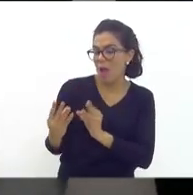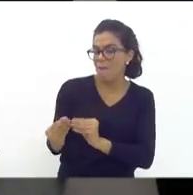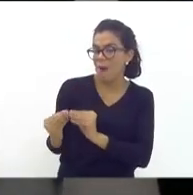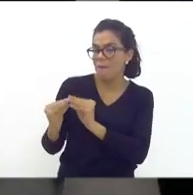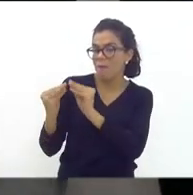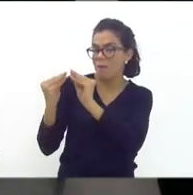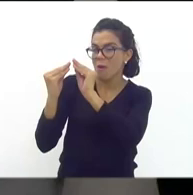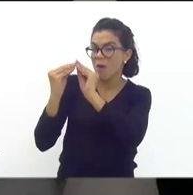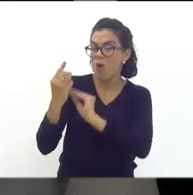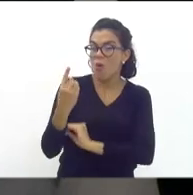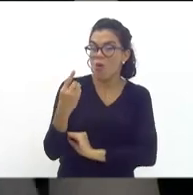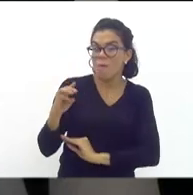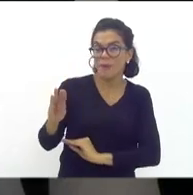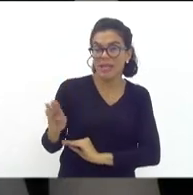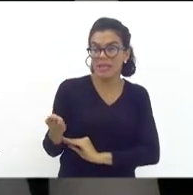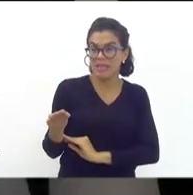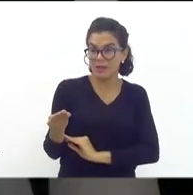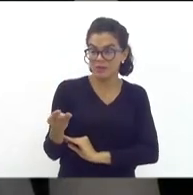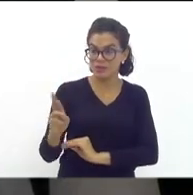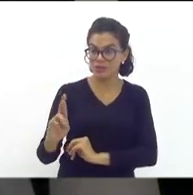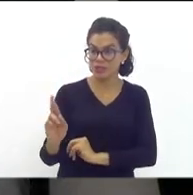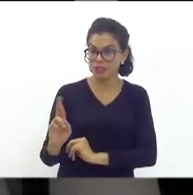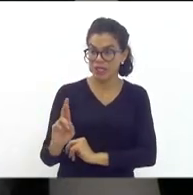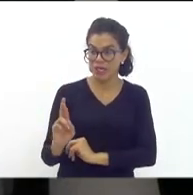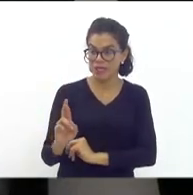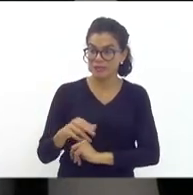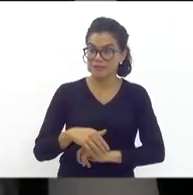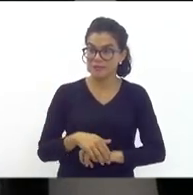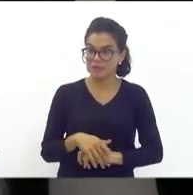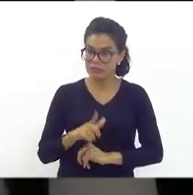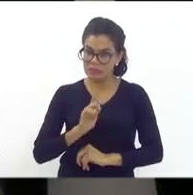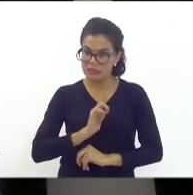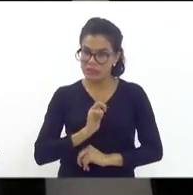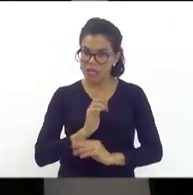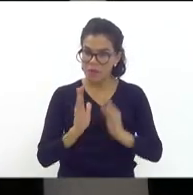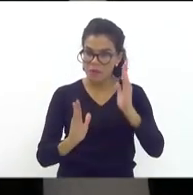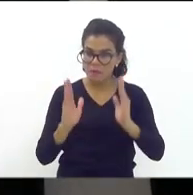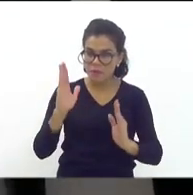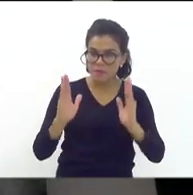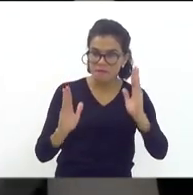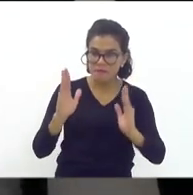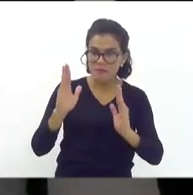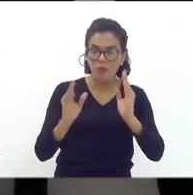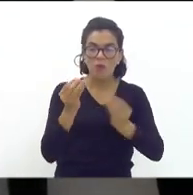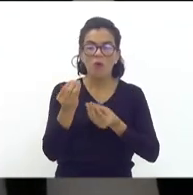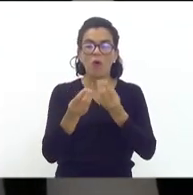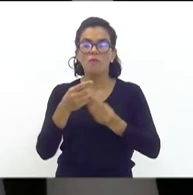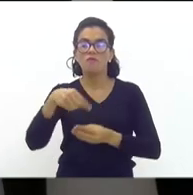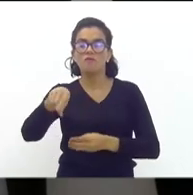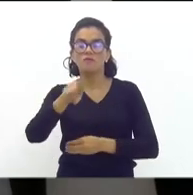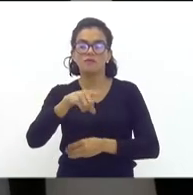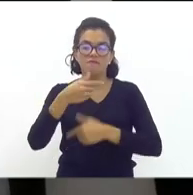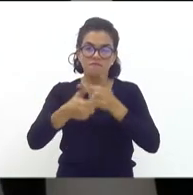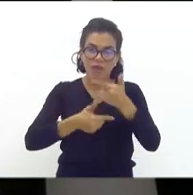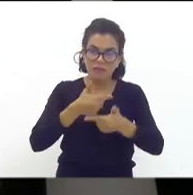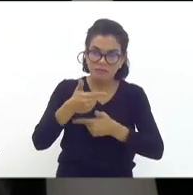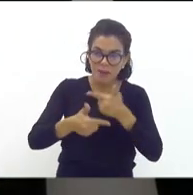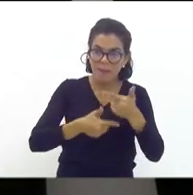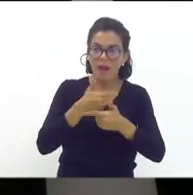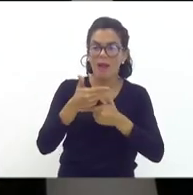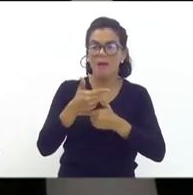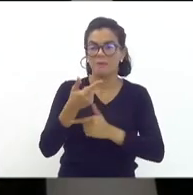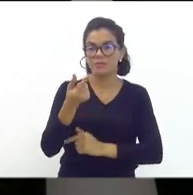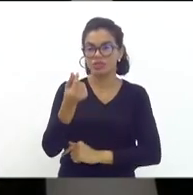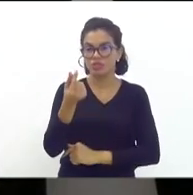cerca de 1 bilhão e 300 milhões de reais nesse último ciclo já existe uma previsão de como é que vocês vão trabalhar para que esse dinheiro seja